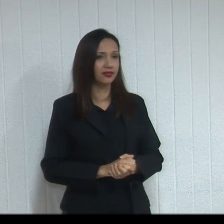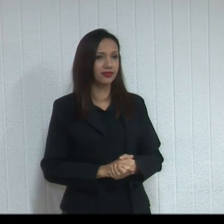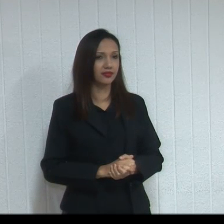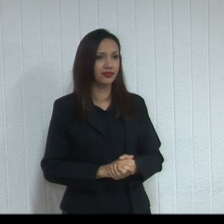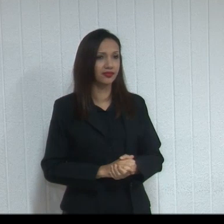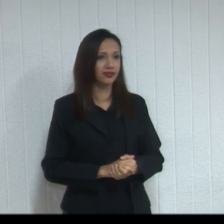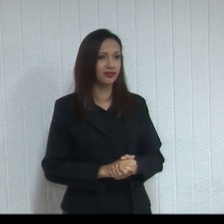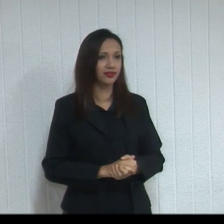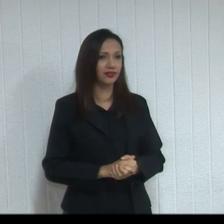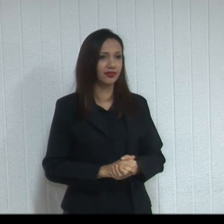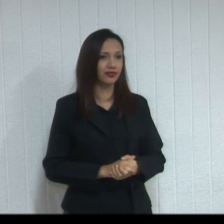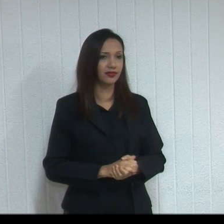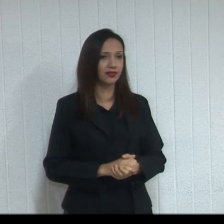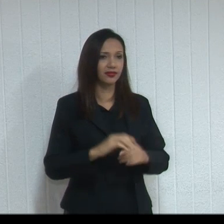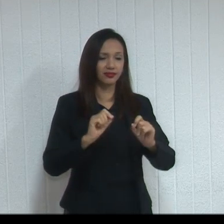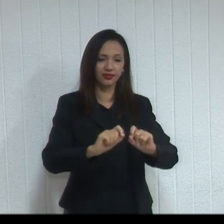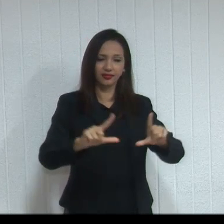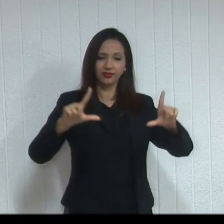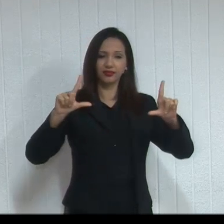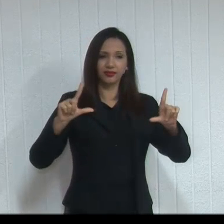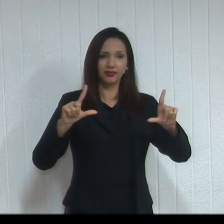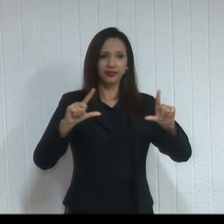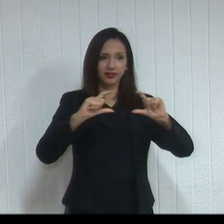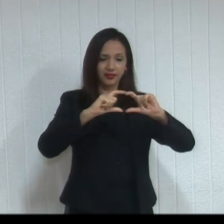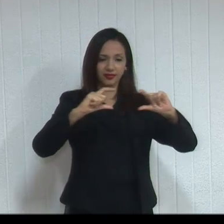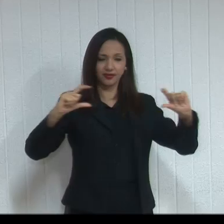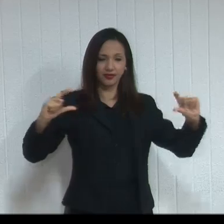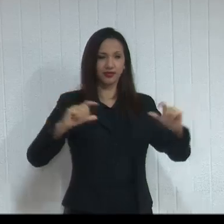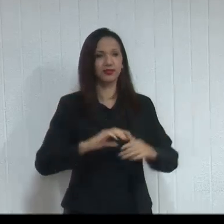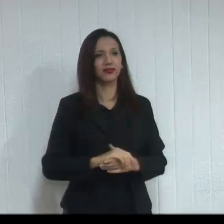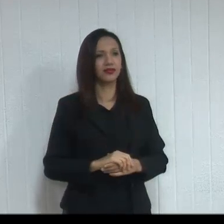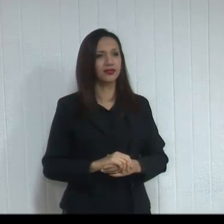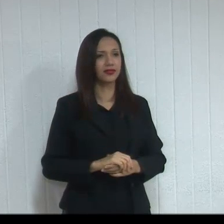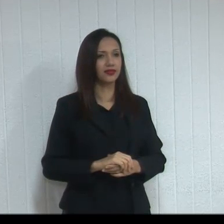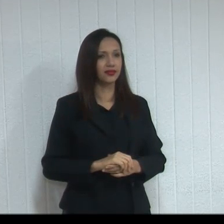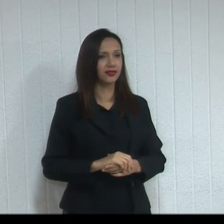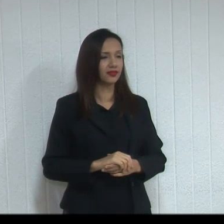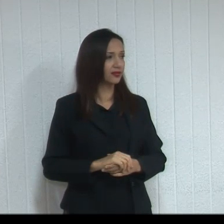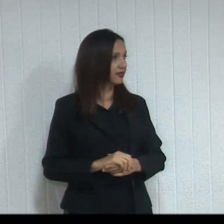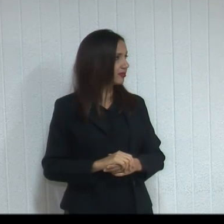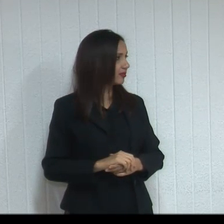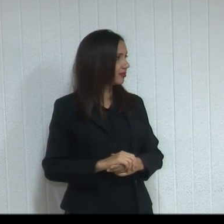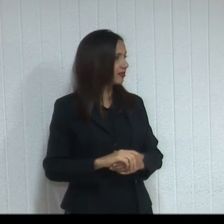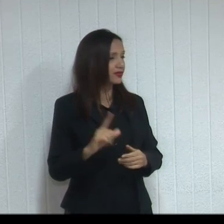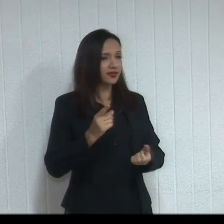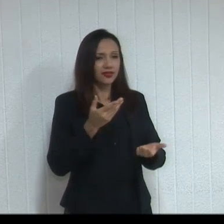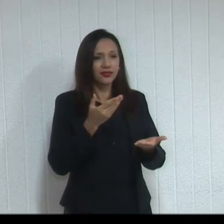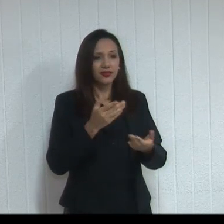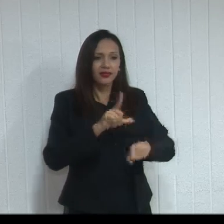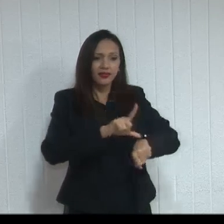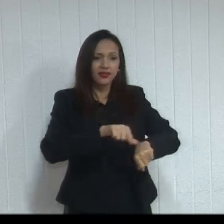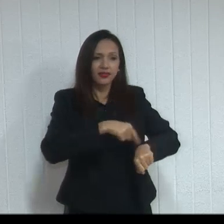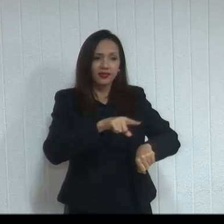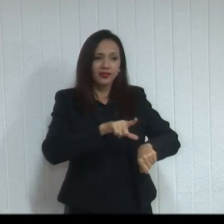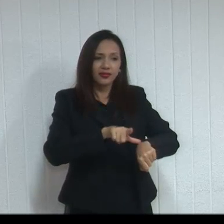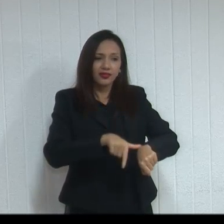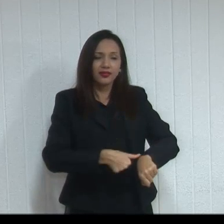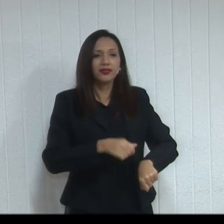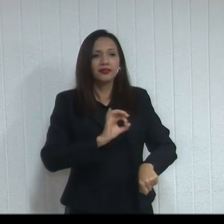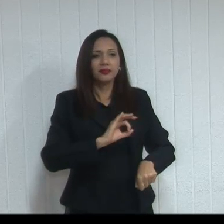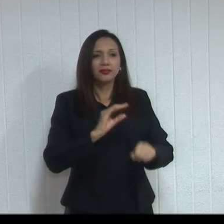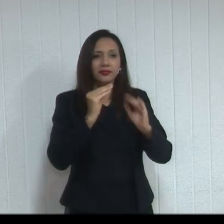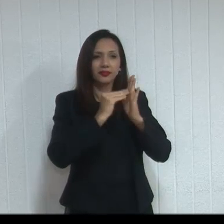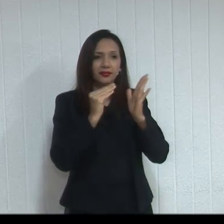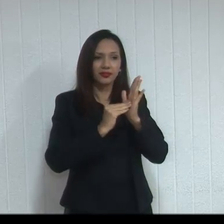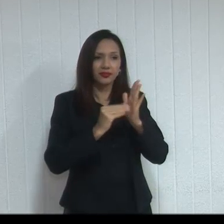seguir. Aí eu fiz um destaque, não é? Só para não perder tanto tempo, mas ali no destaque, eu vou